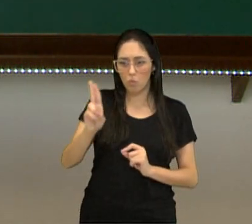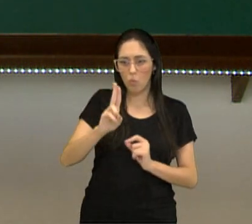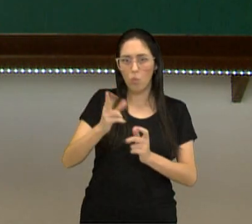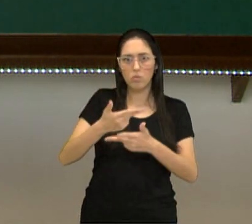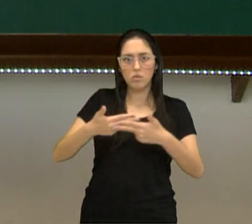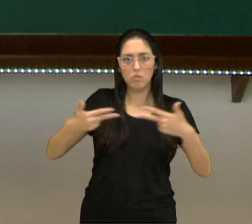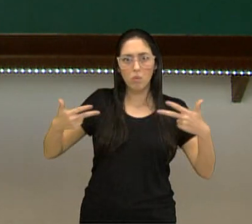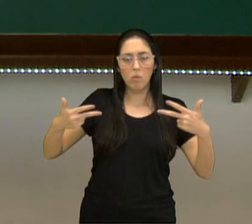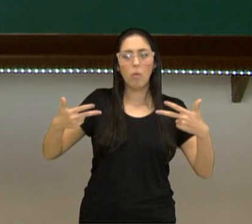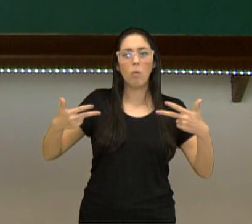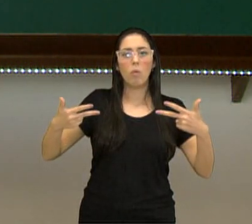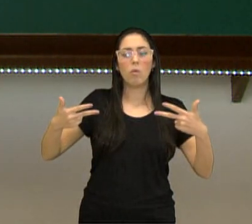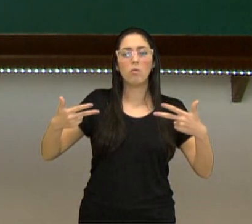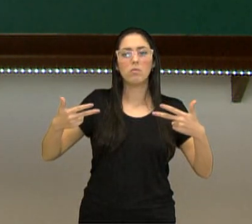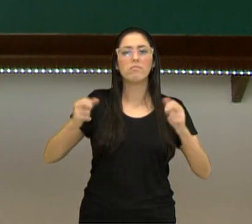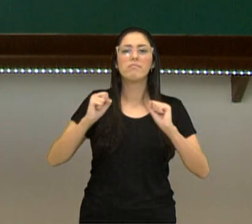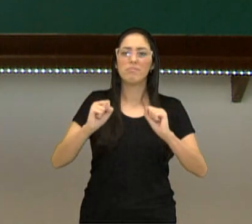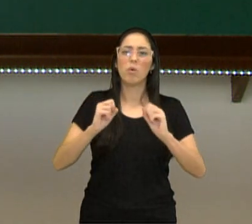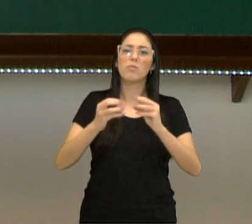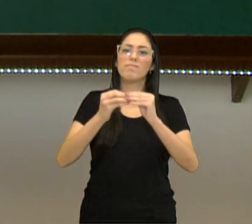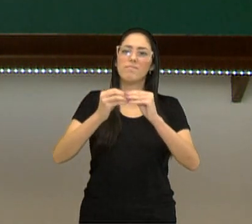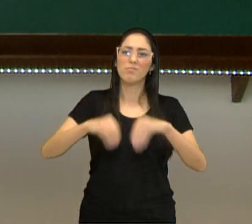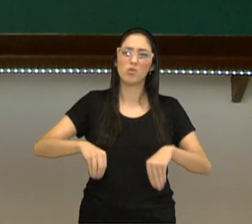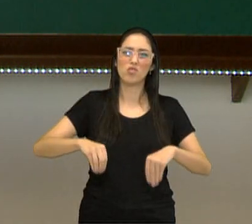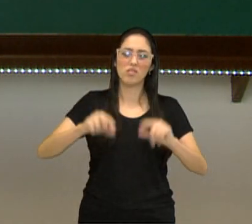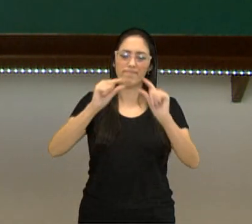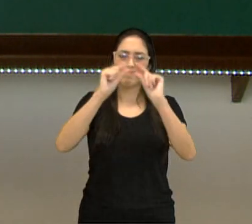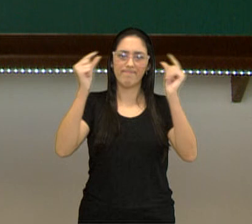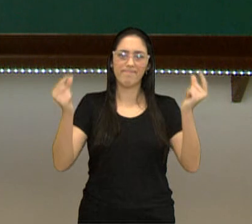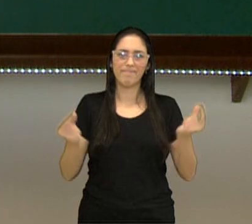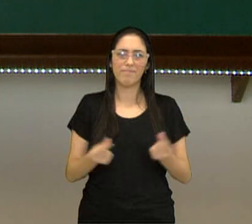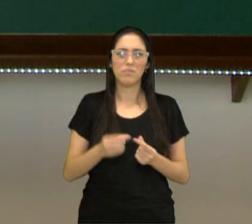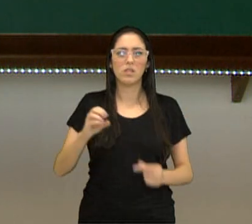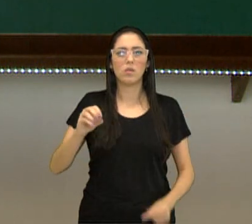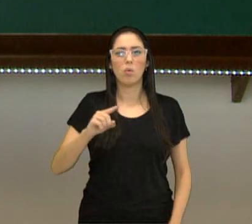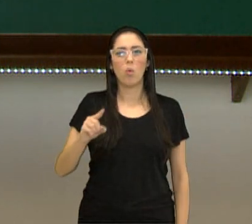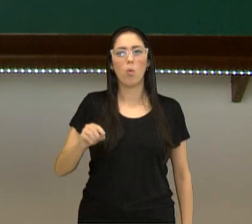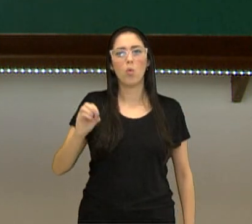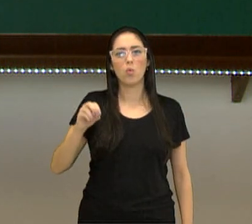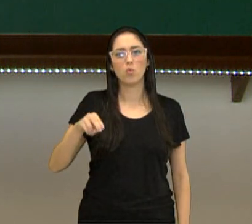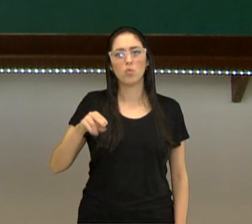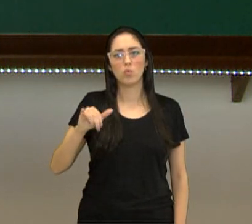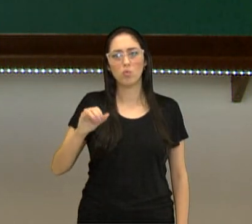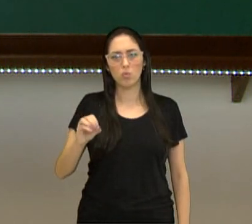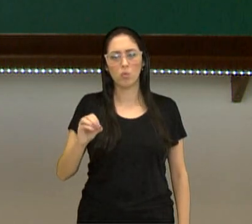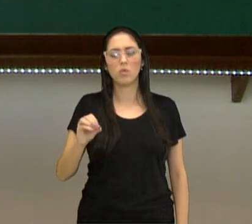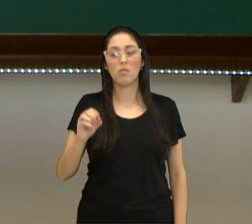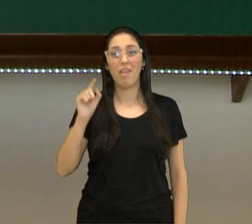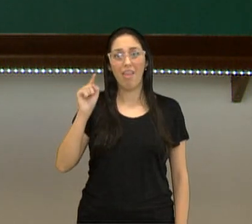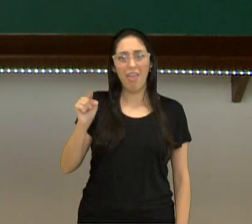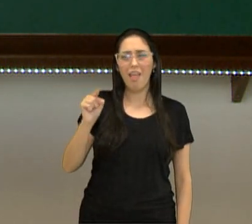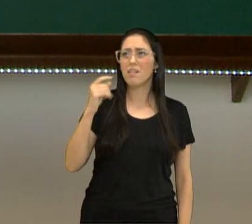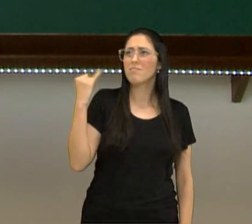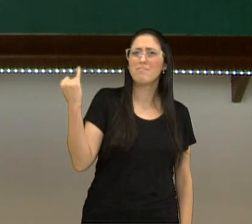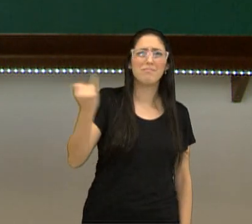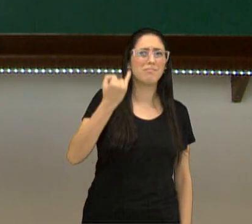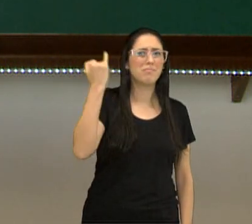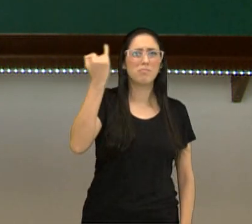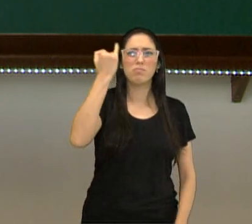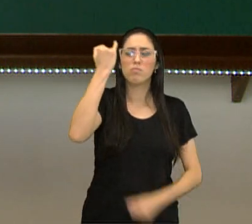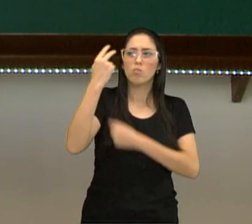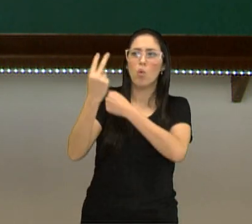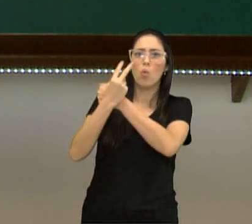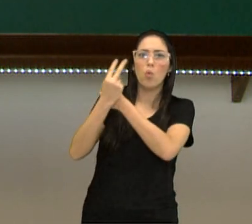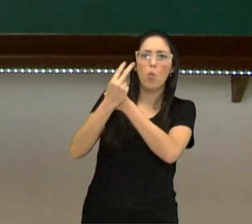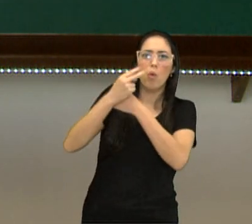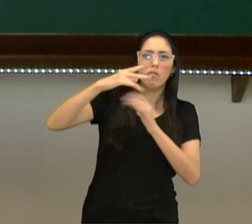a comprometer a camada de ozônio, que é fundamental para filtrar alguns gases, alguns tipos